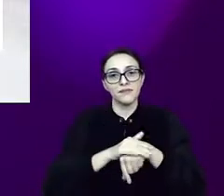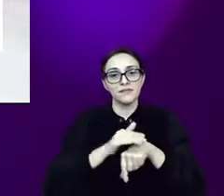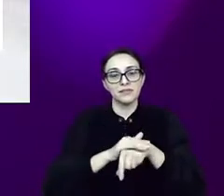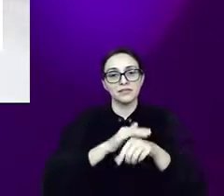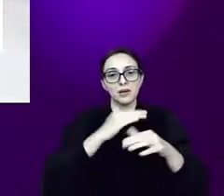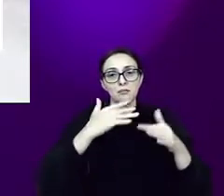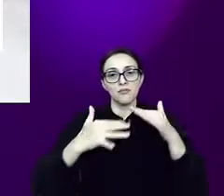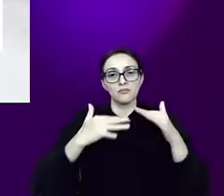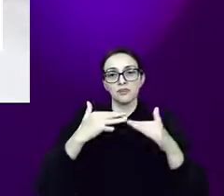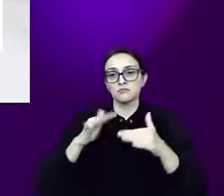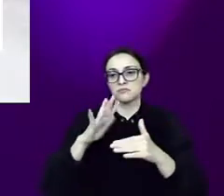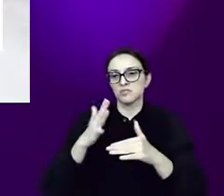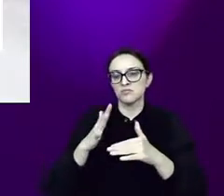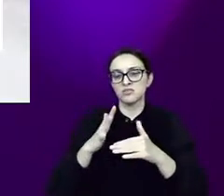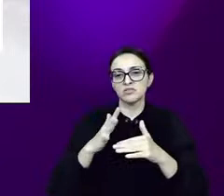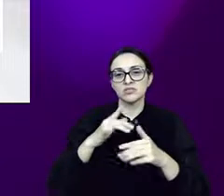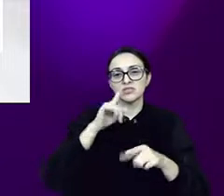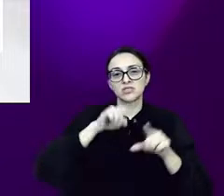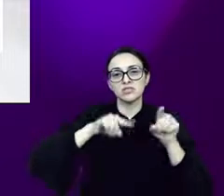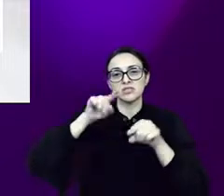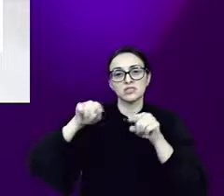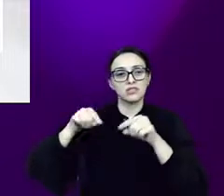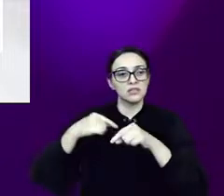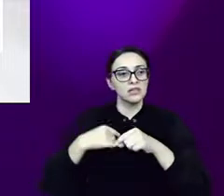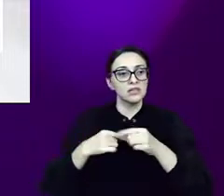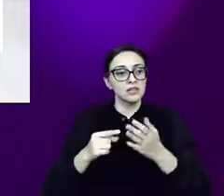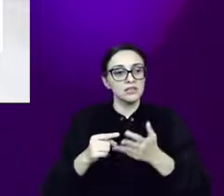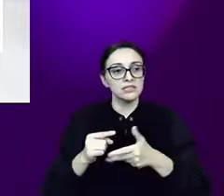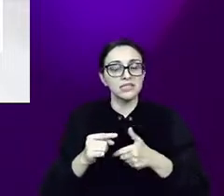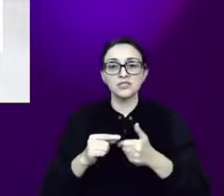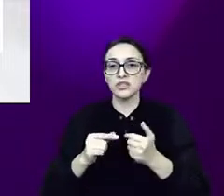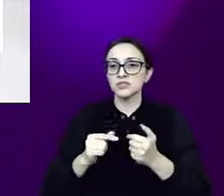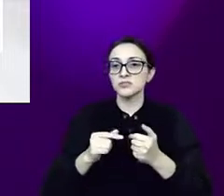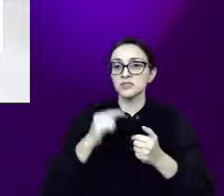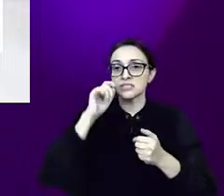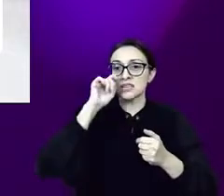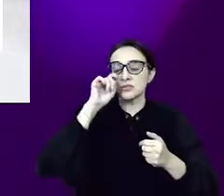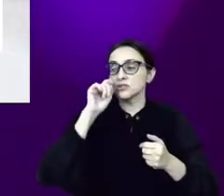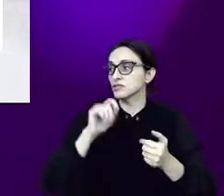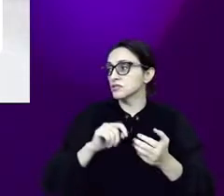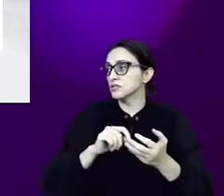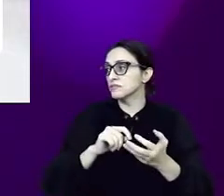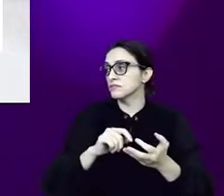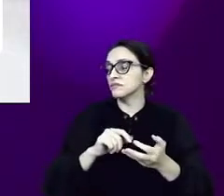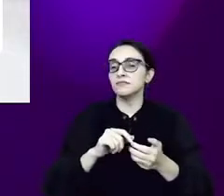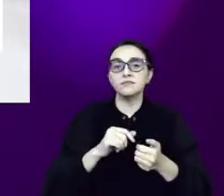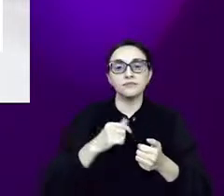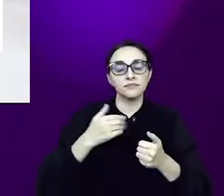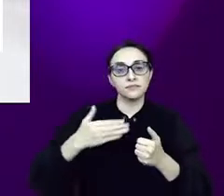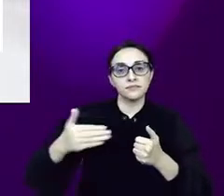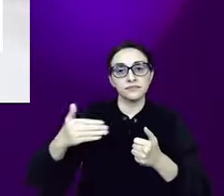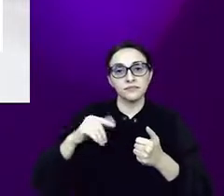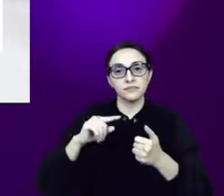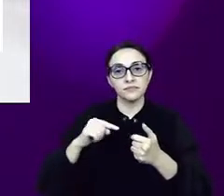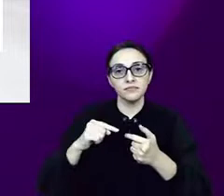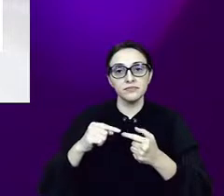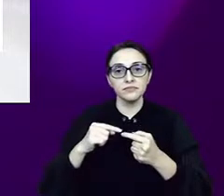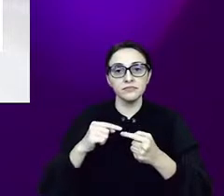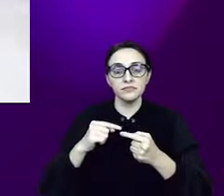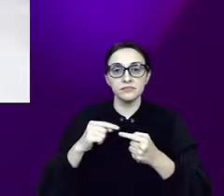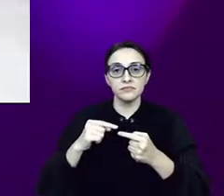movimento aproximadamente de zigue-zague, cobrindo esses 15 pontos. E aí, feitos esses dois passos, o robô então tem